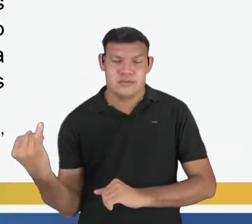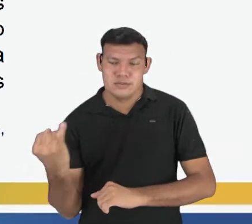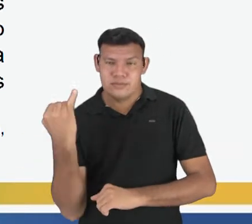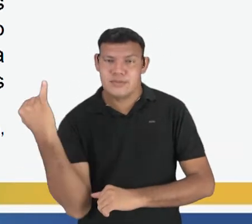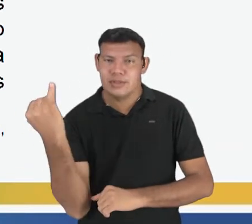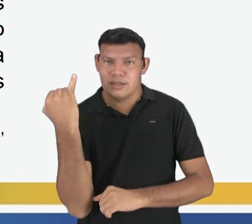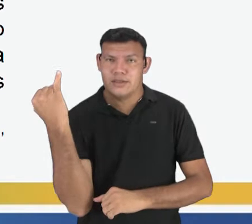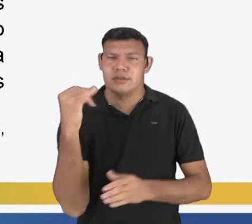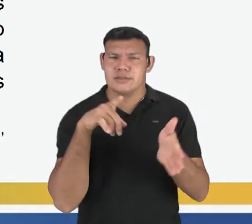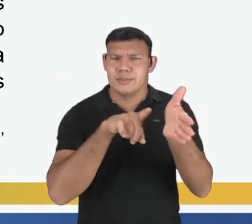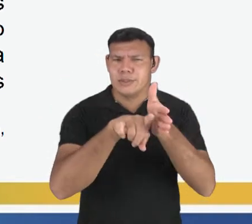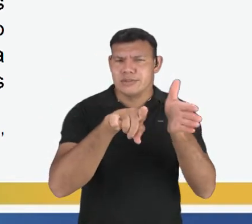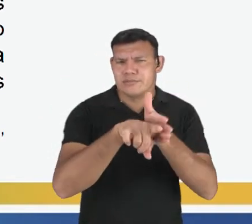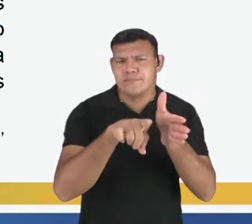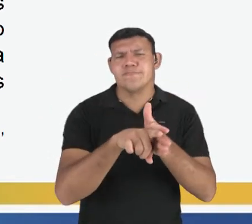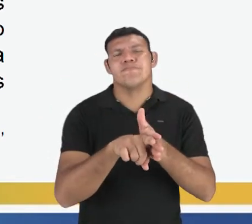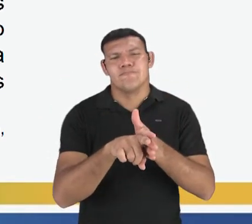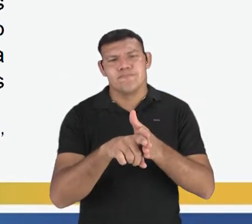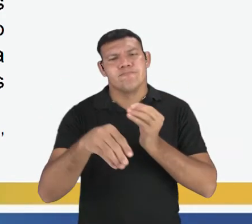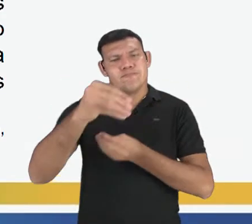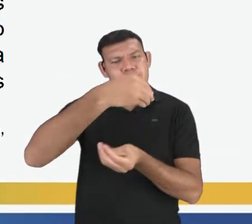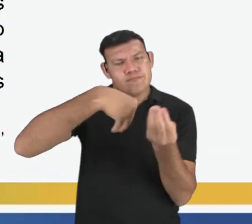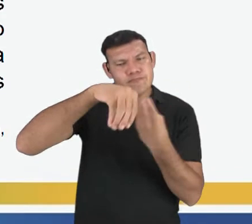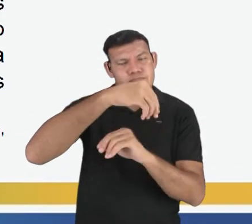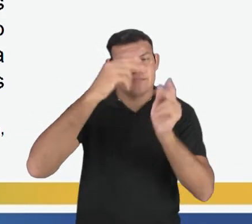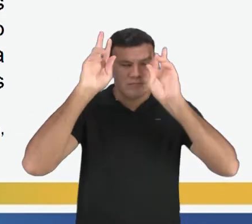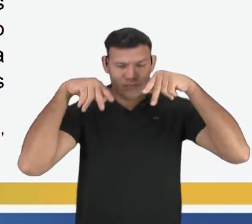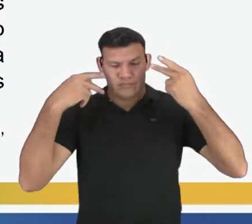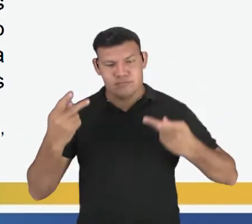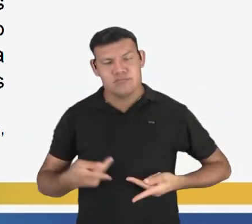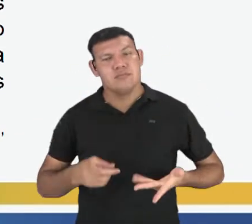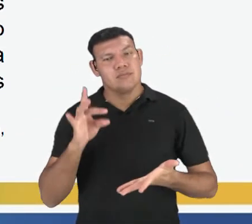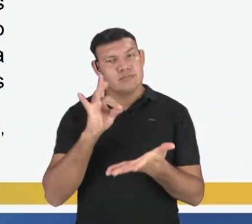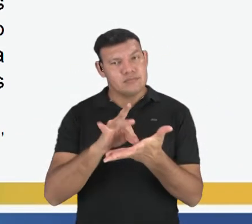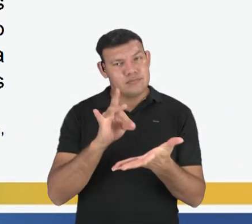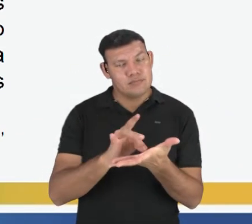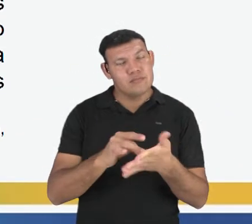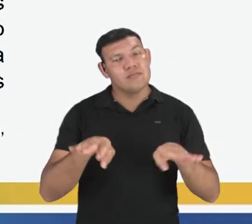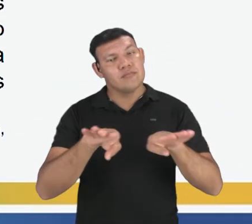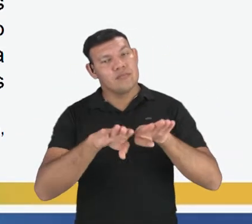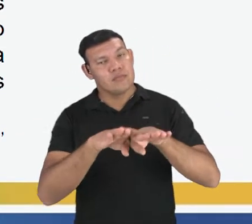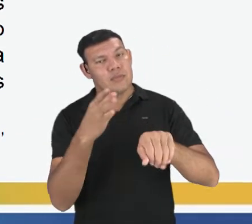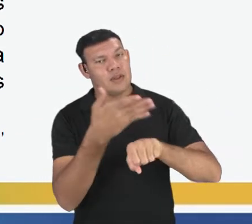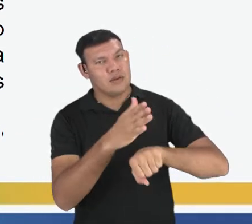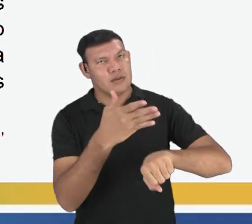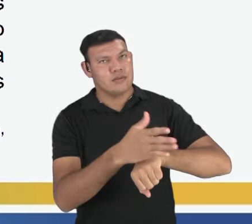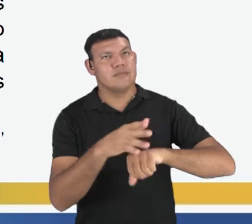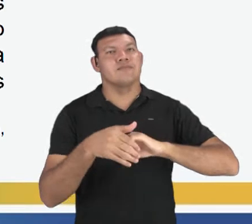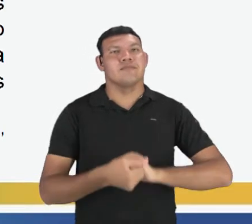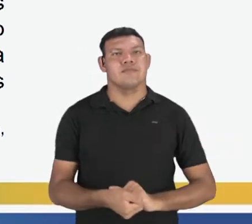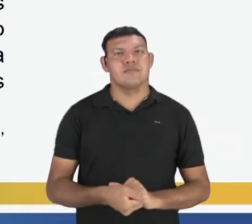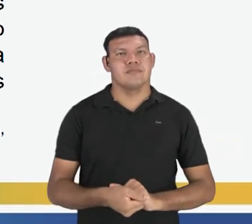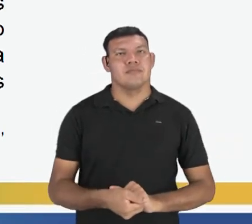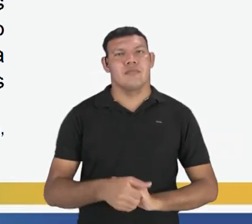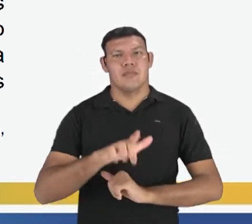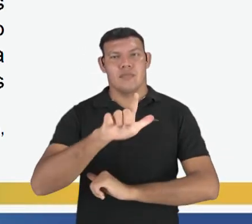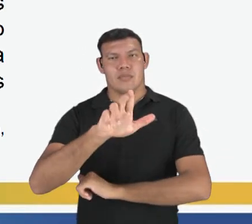questões fundamentais que envolvem o ser, os valores, a realidade e as práticas. Né? Segundo